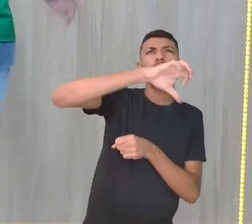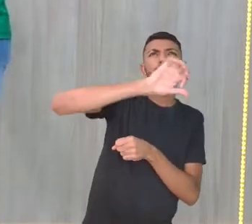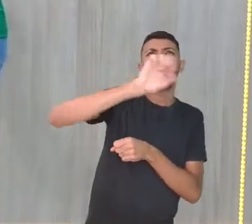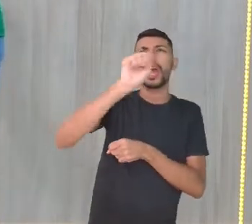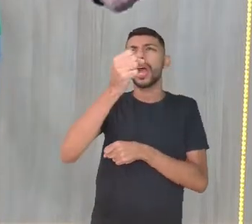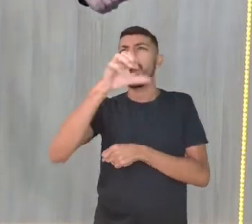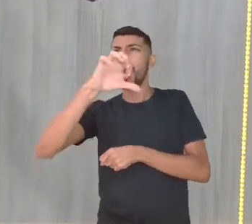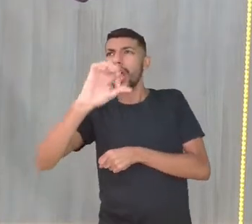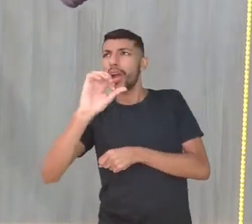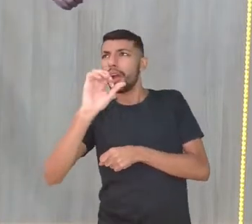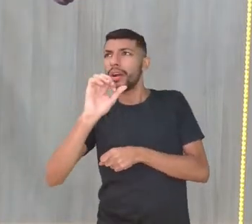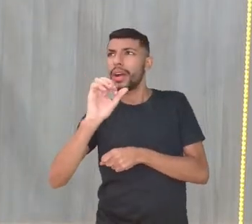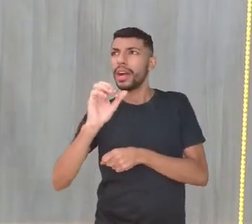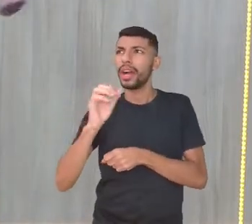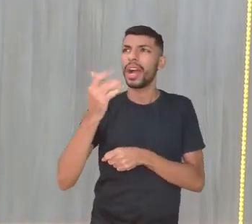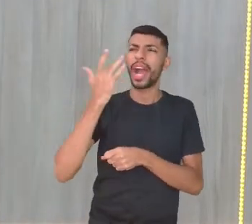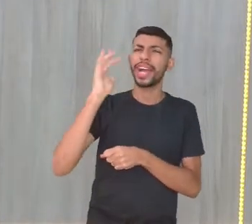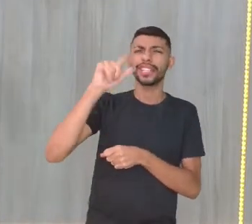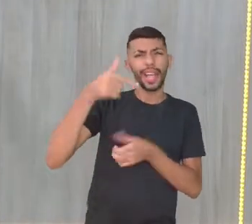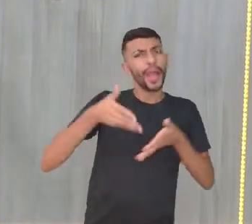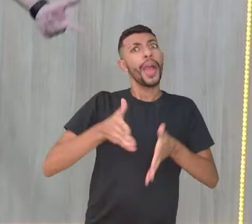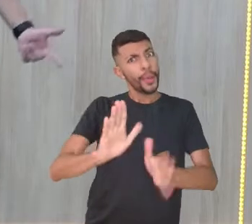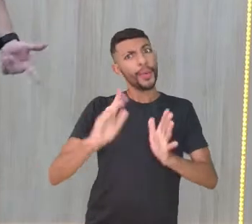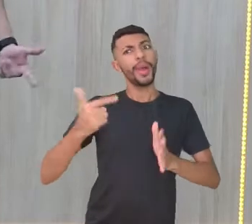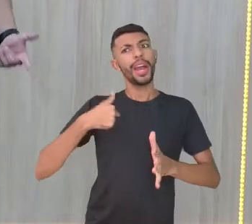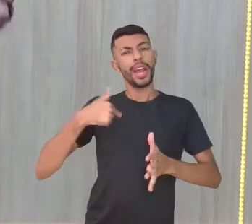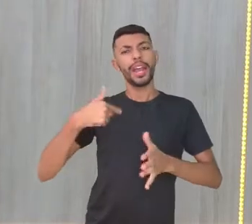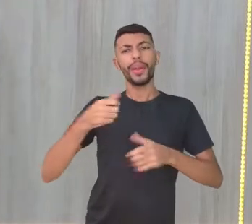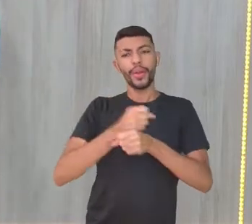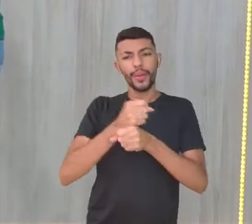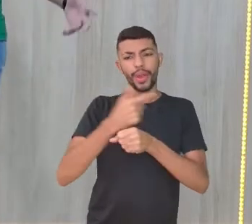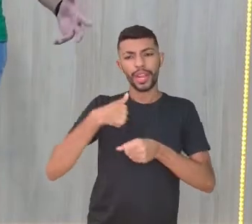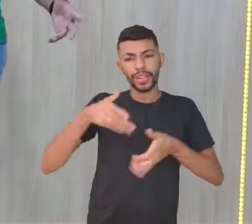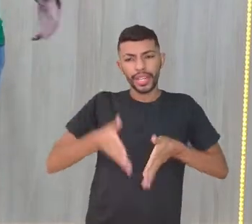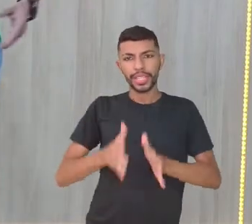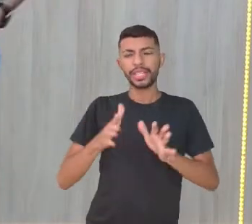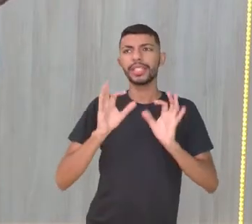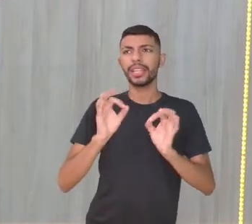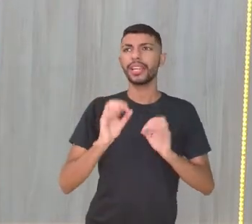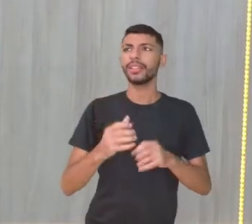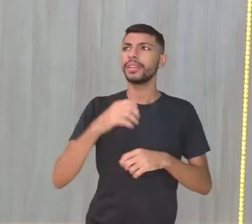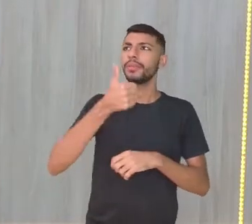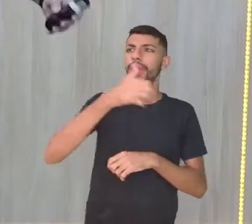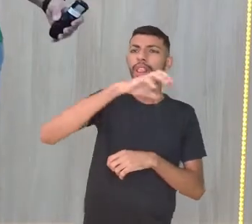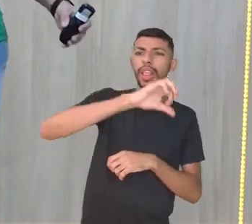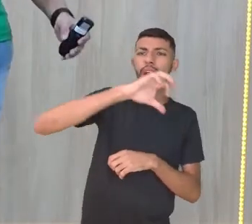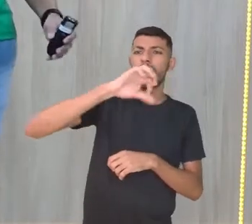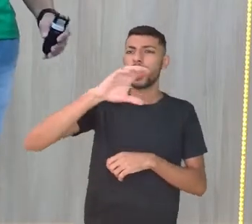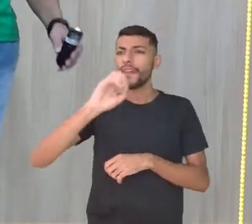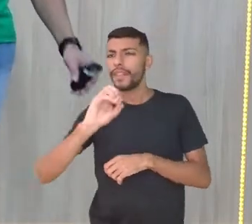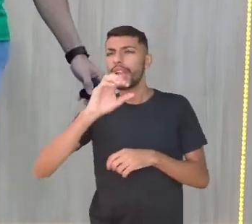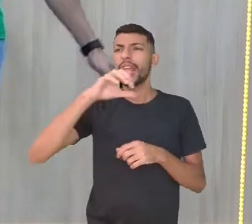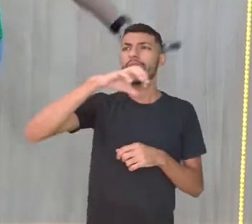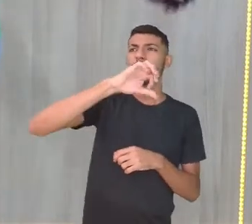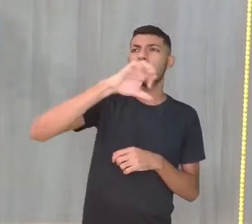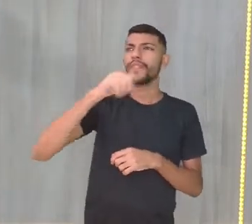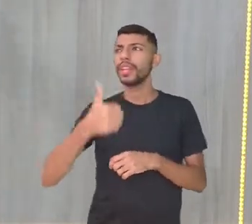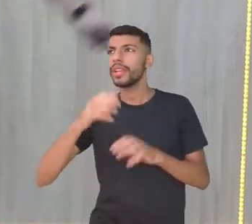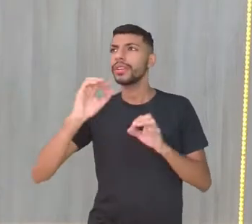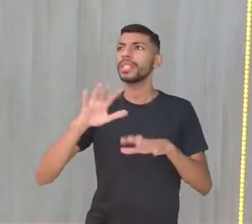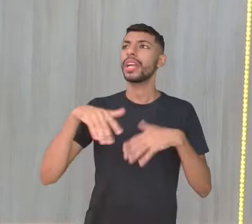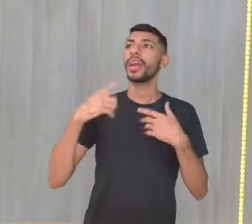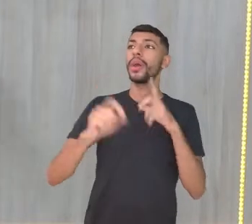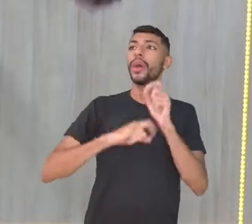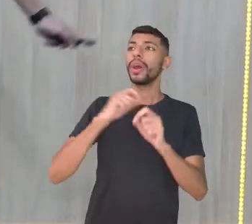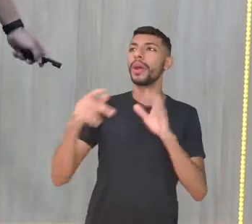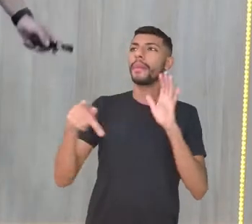1989, no ano que eu nasci, inclusive, em 1990, em 1991, quando a inflação aqui no Brasil estava comendo